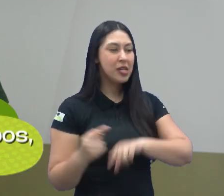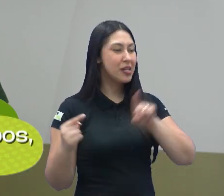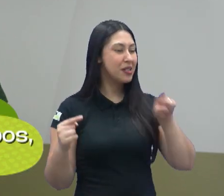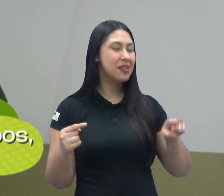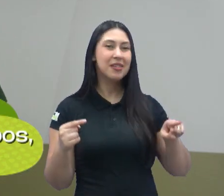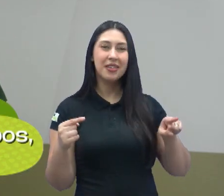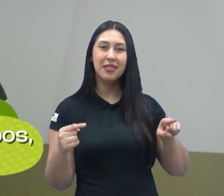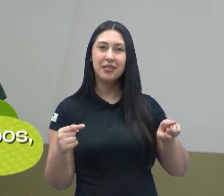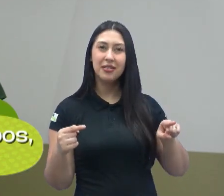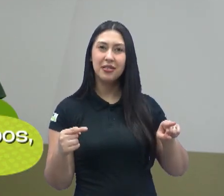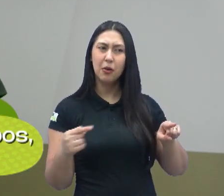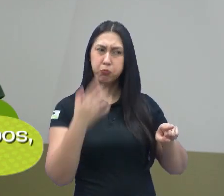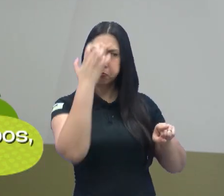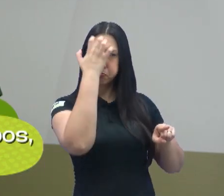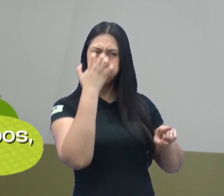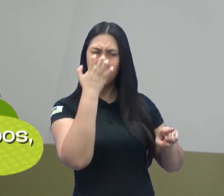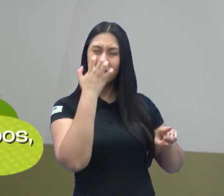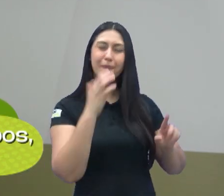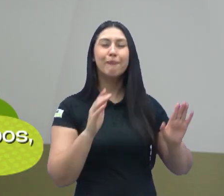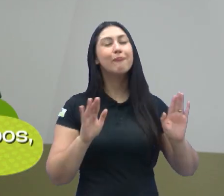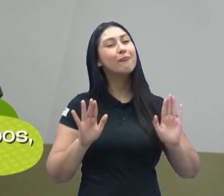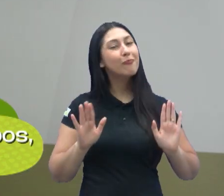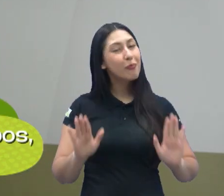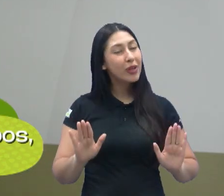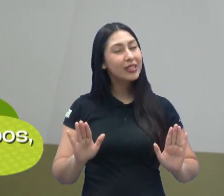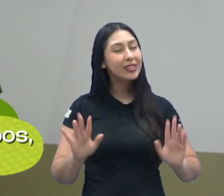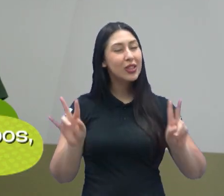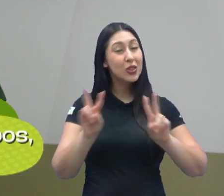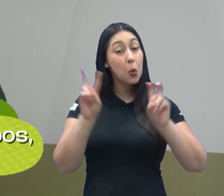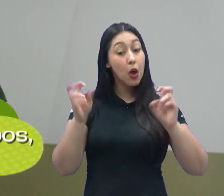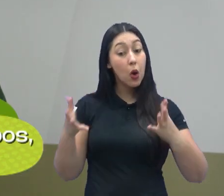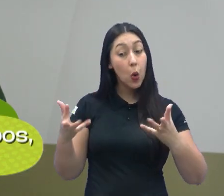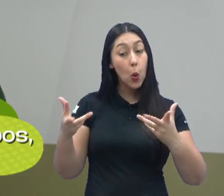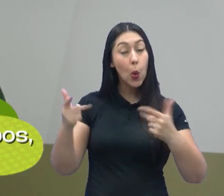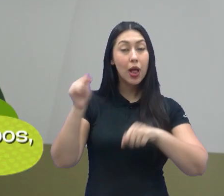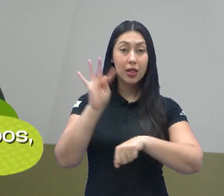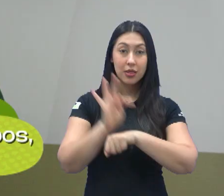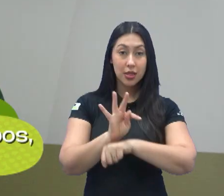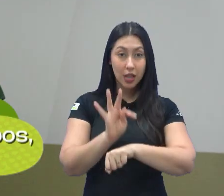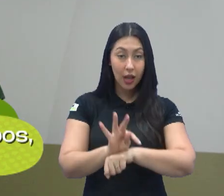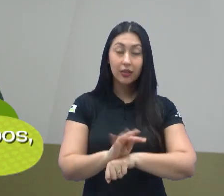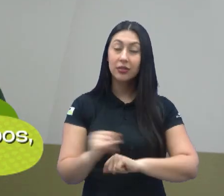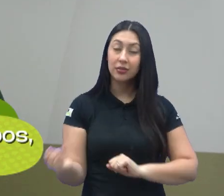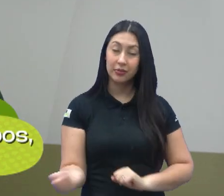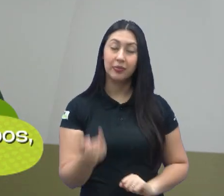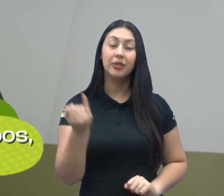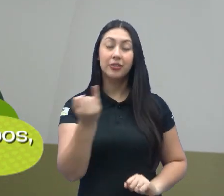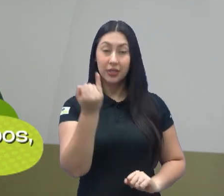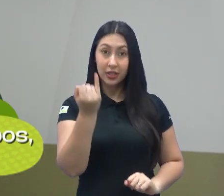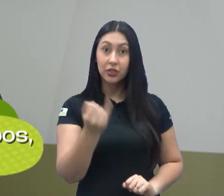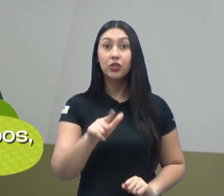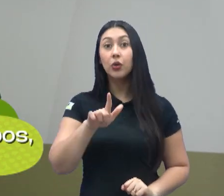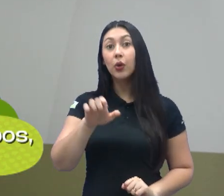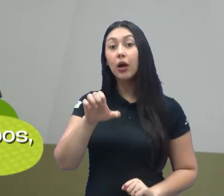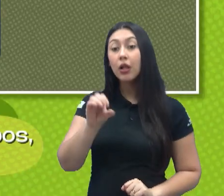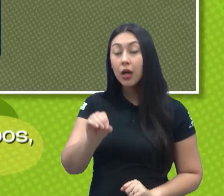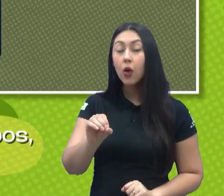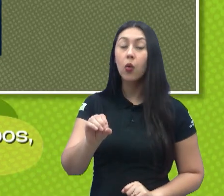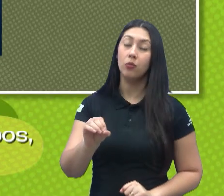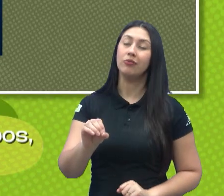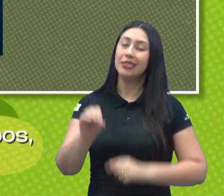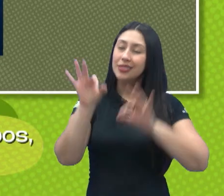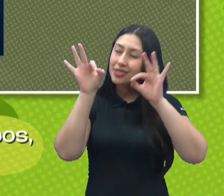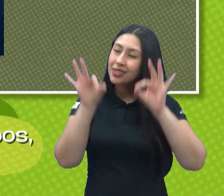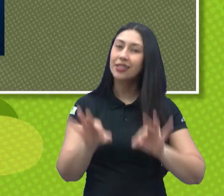ali de mal. Mas falando sobre a qualidade técnica, né, que é o que importa, o Léo, sem dúvidas, tem um